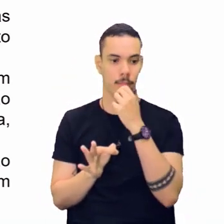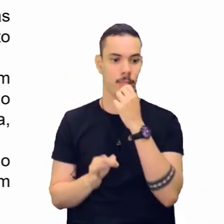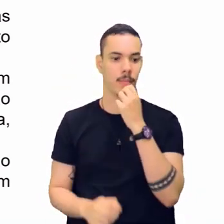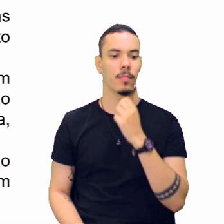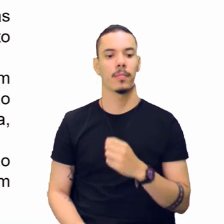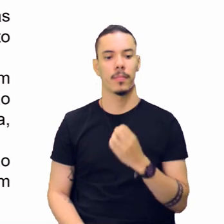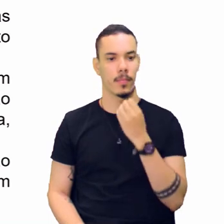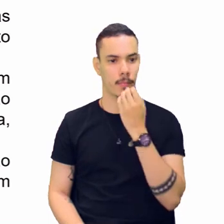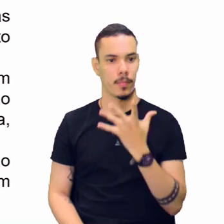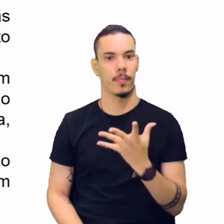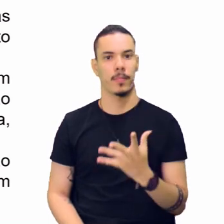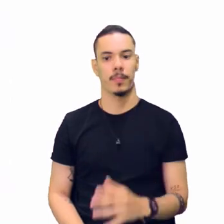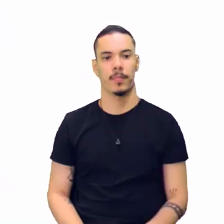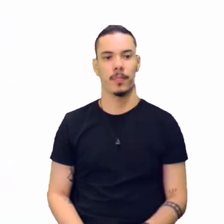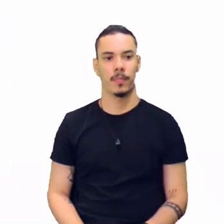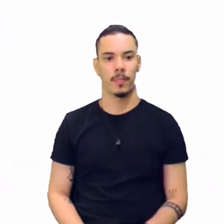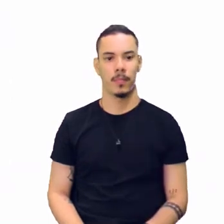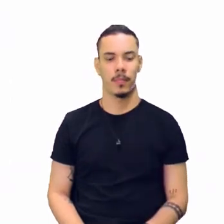Muito bem.